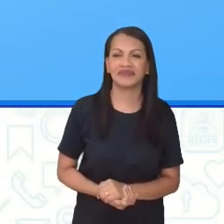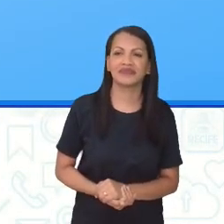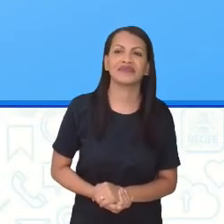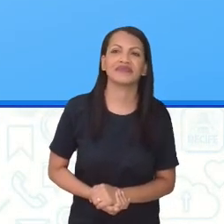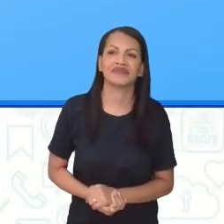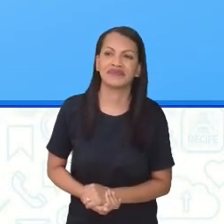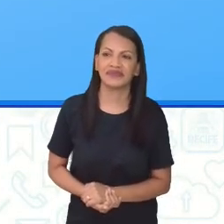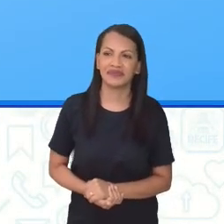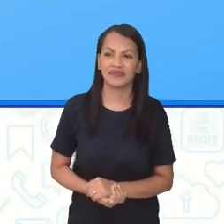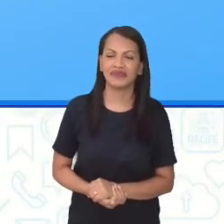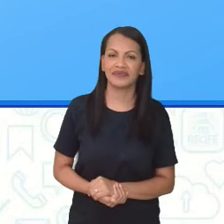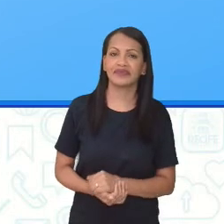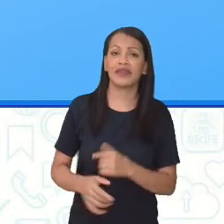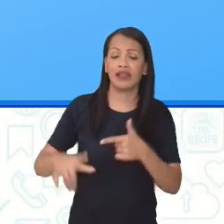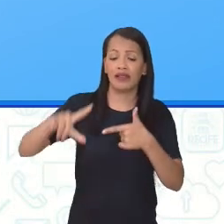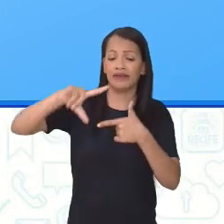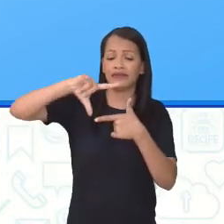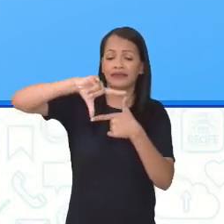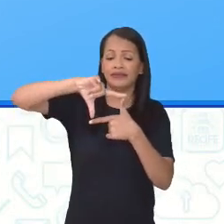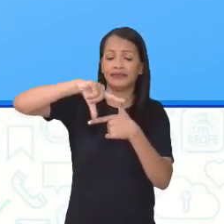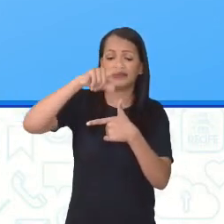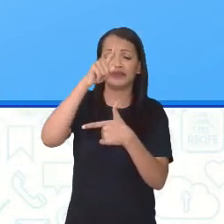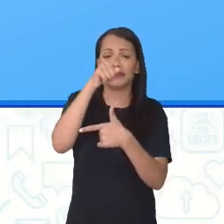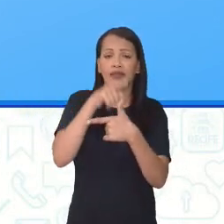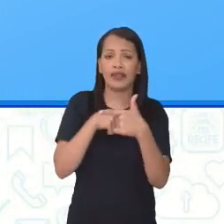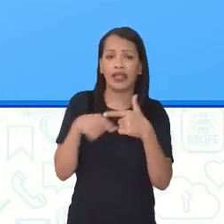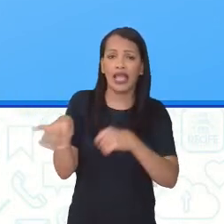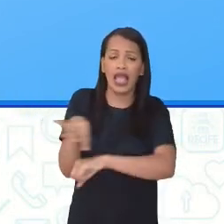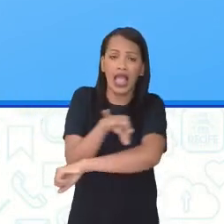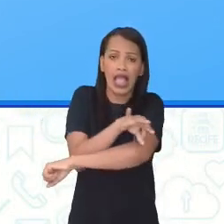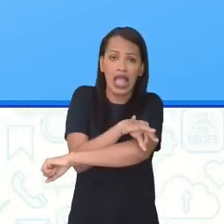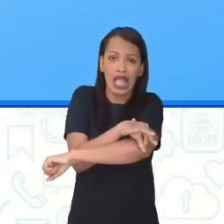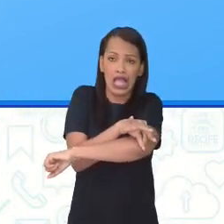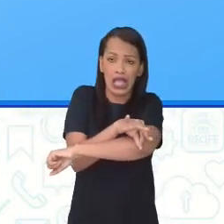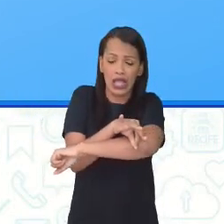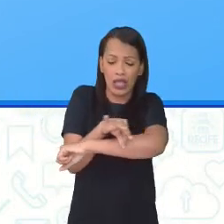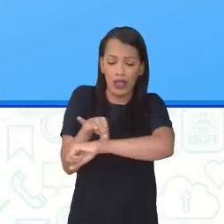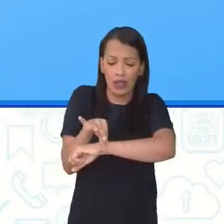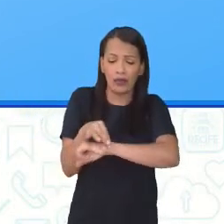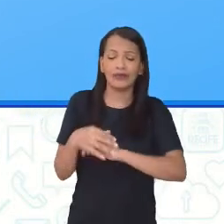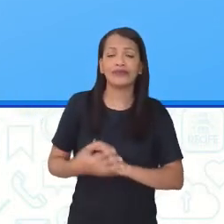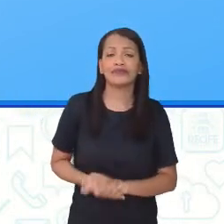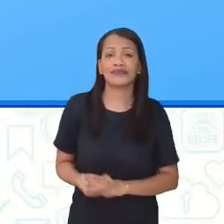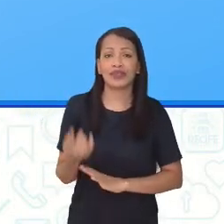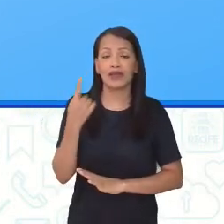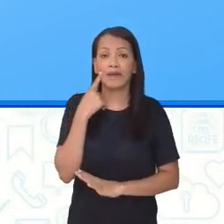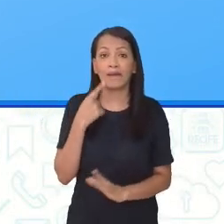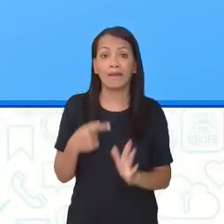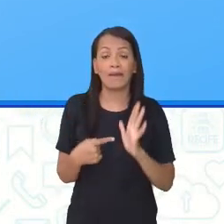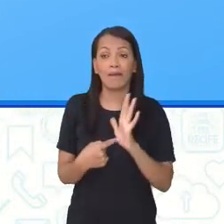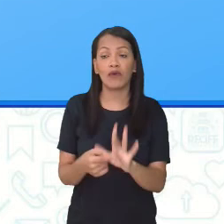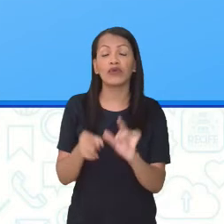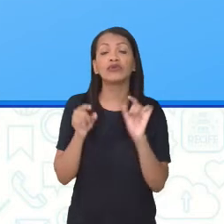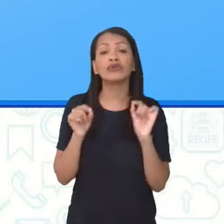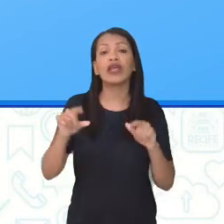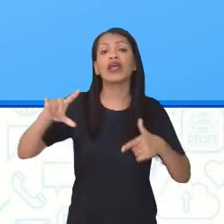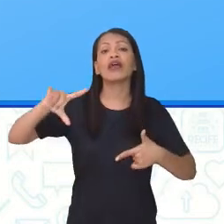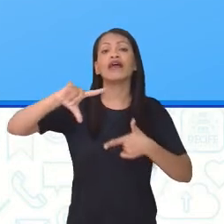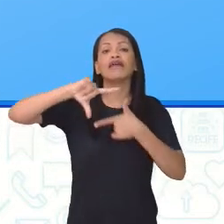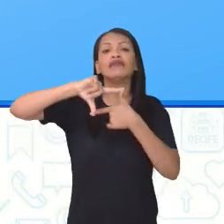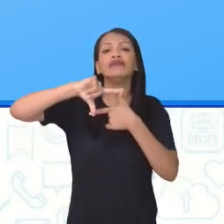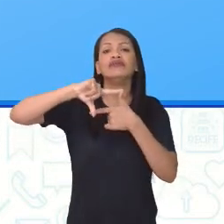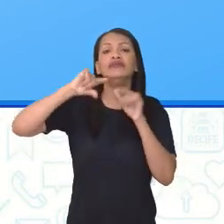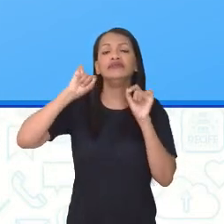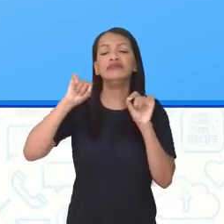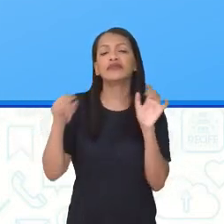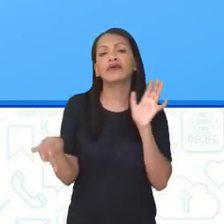que é esquadro? É uma régua que tem um ângulo de 90 graus. Aqui está claro, ó. Quem é retângulo? O